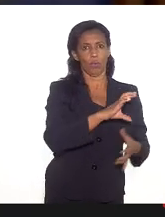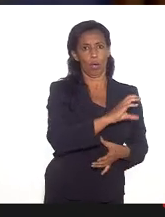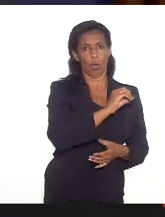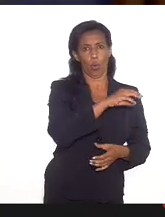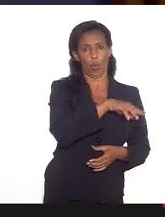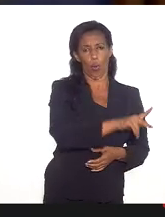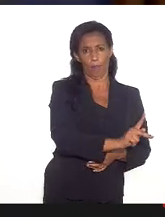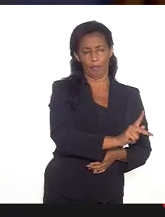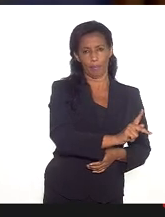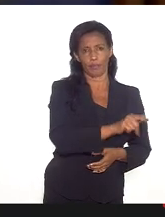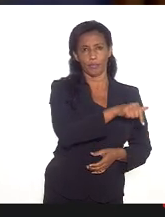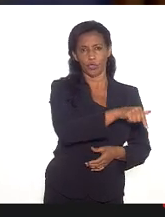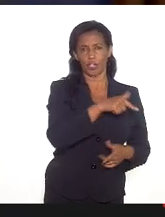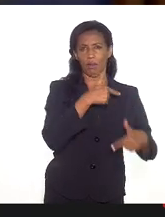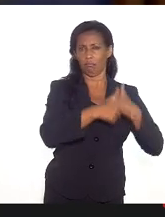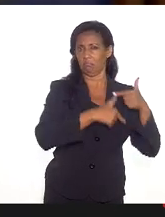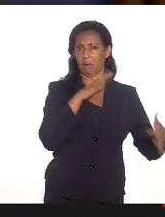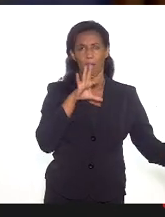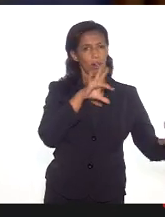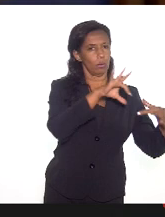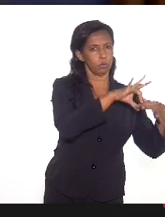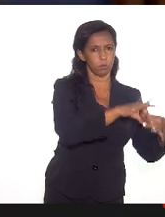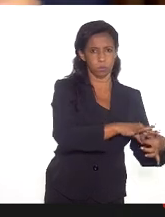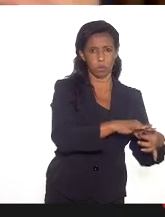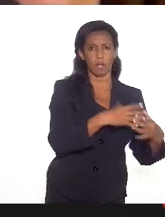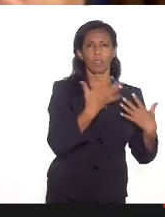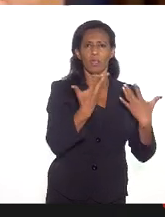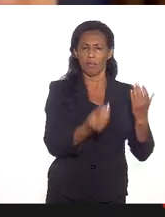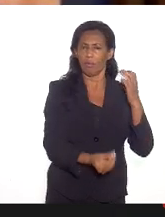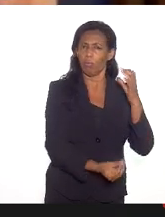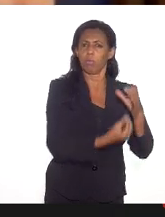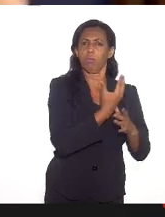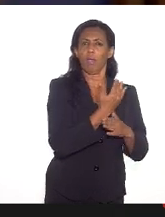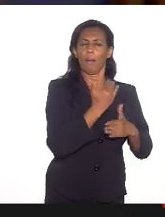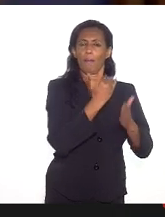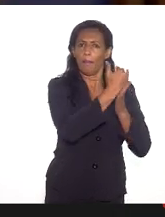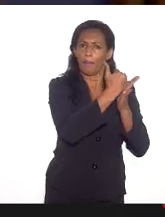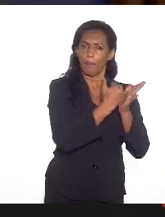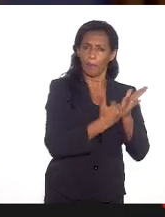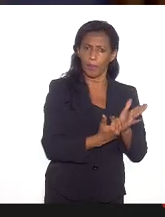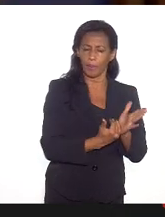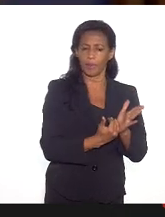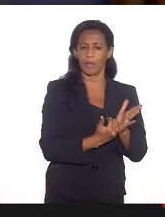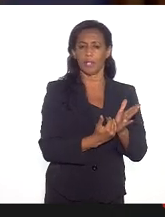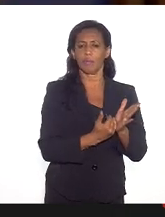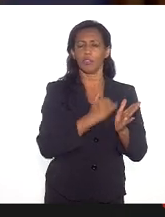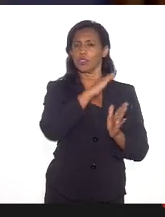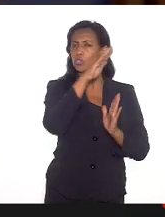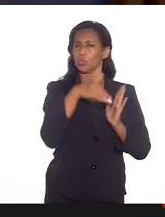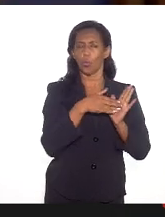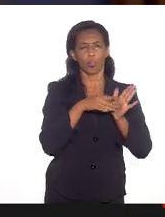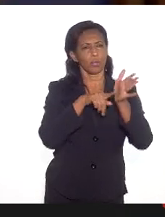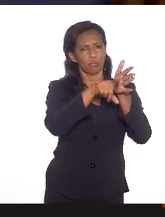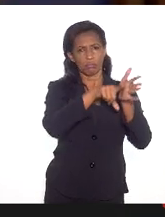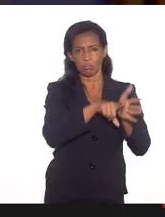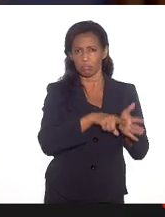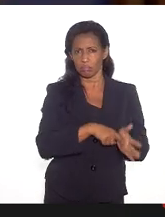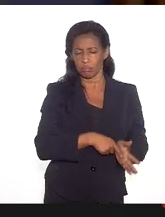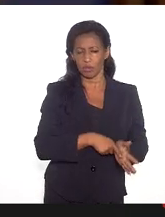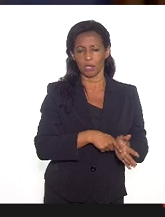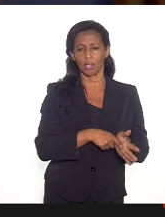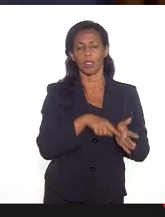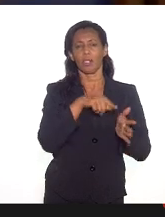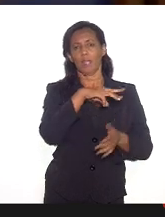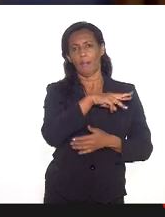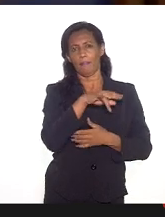A COP já trabalha diretamente conosco e vão surgir programas em função de todas as pesquisas e áreas de atuação